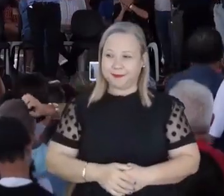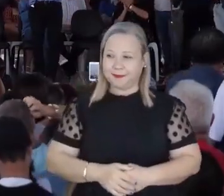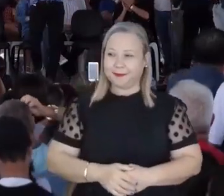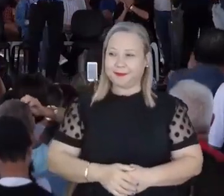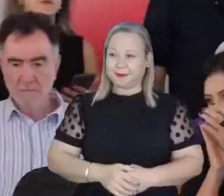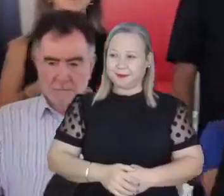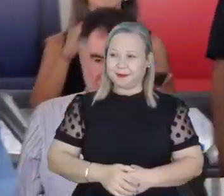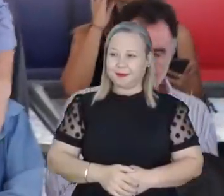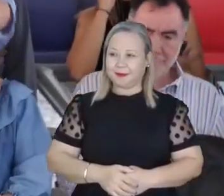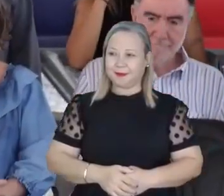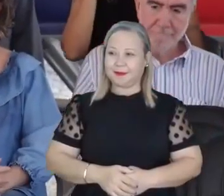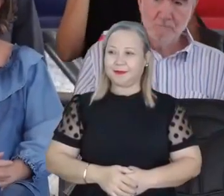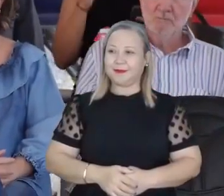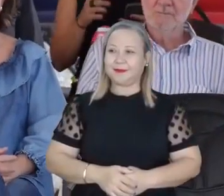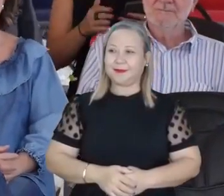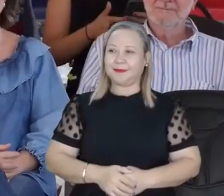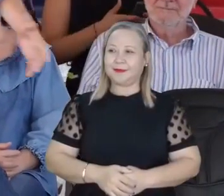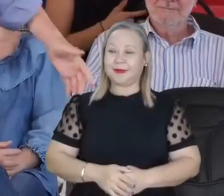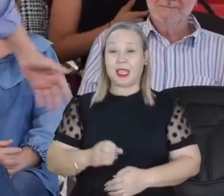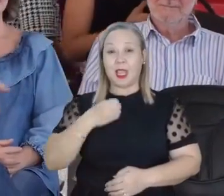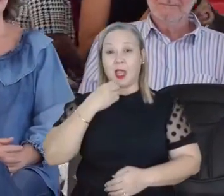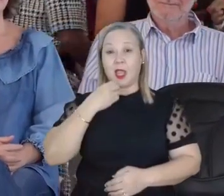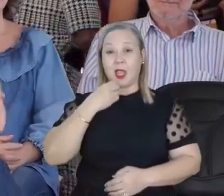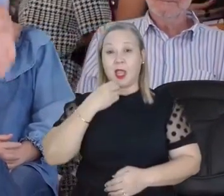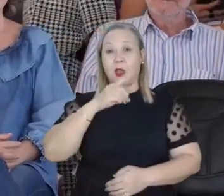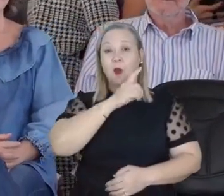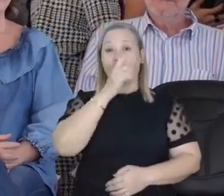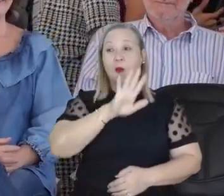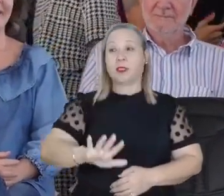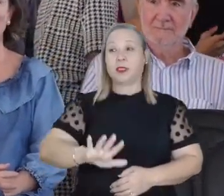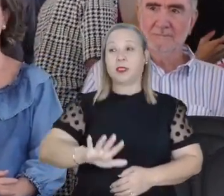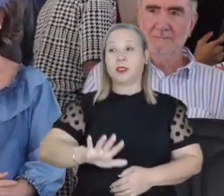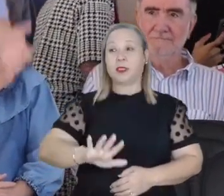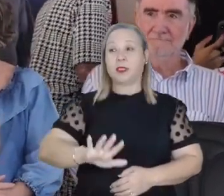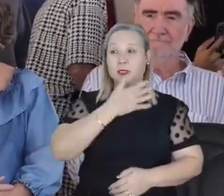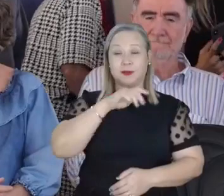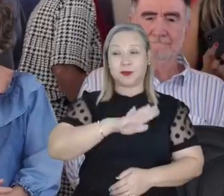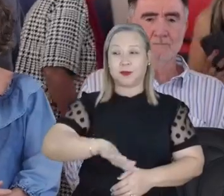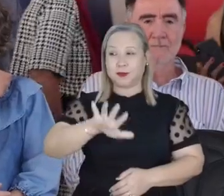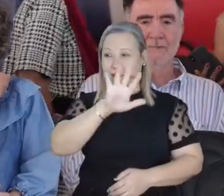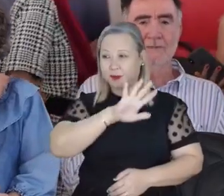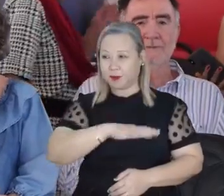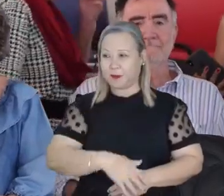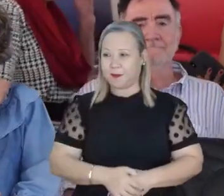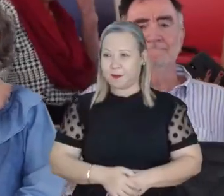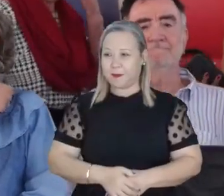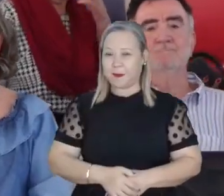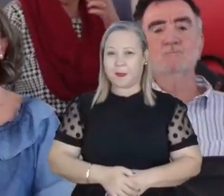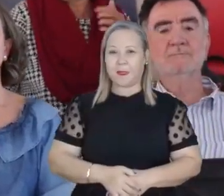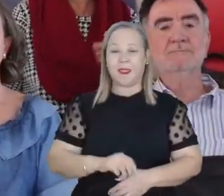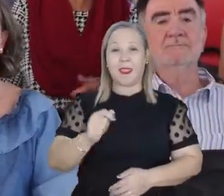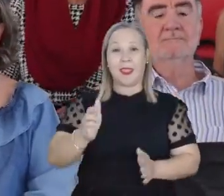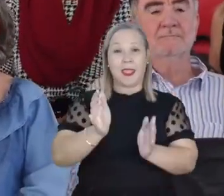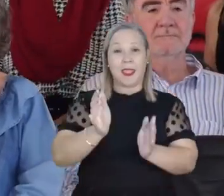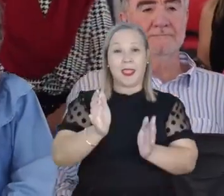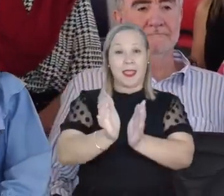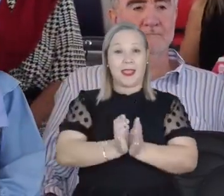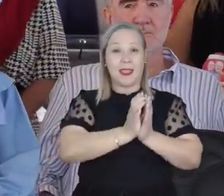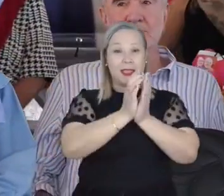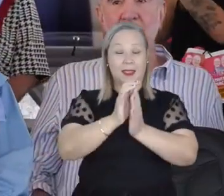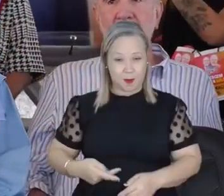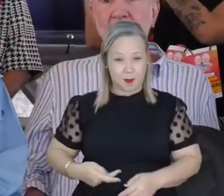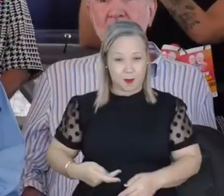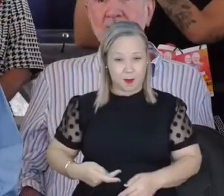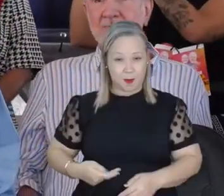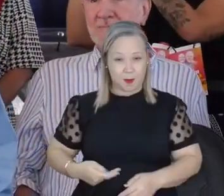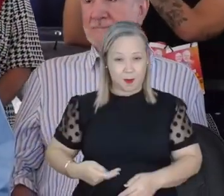Bom dia a todos e todas e todes, a esse time do presidente Lula. Quero cumprimentar aqui todos os